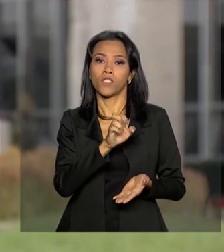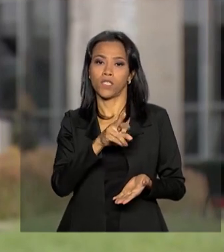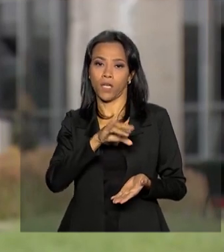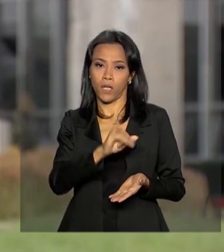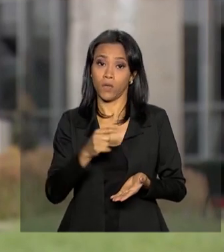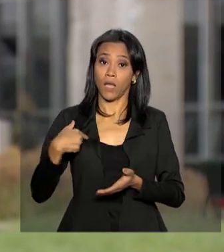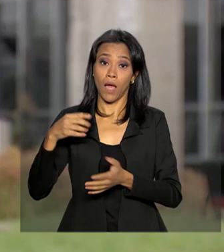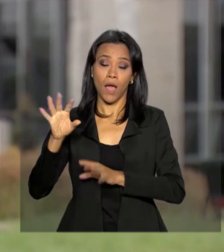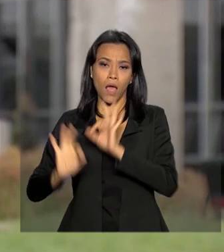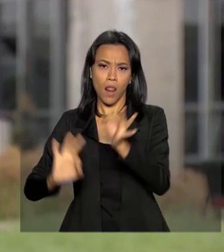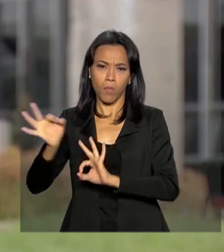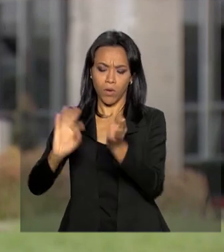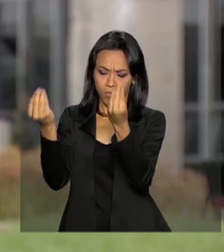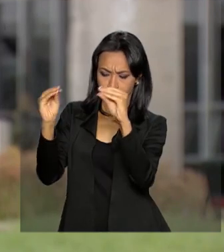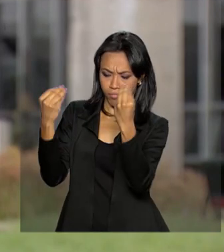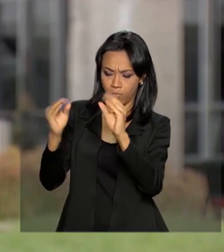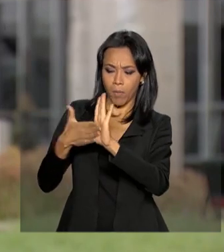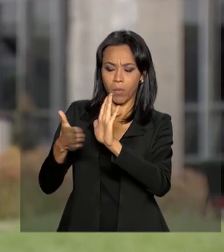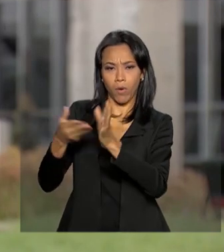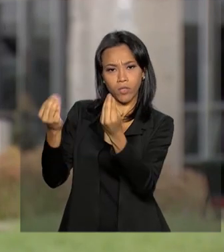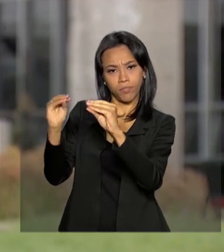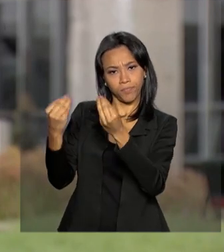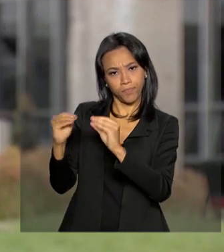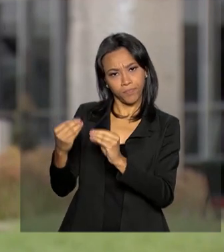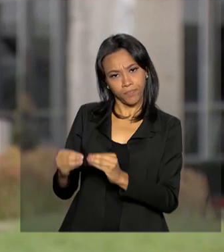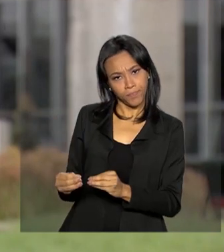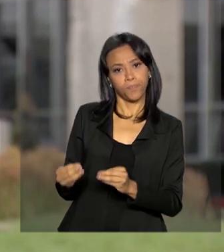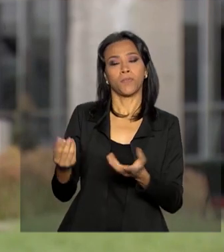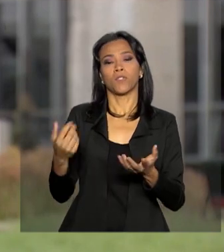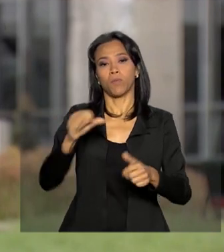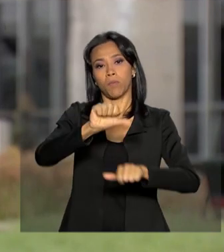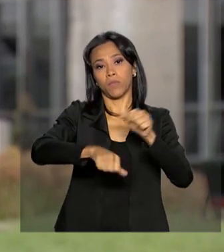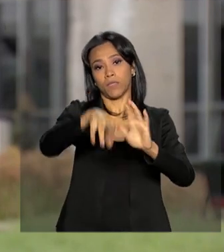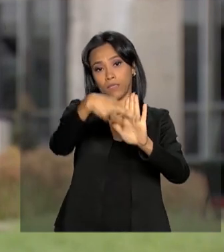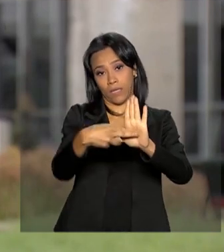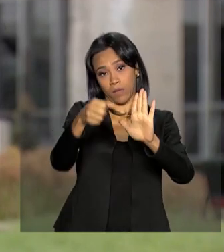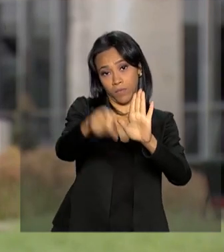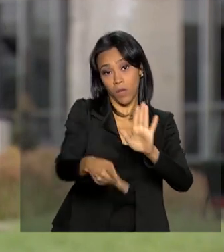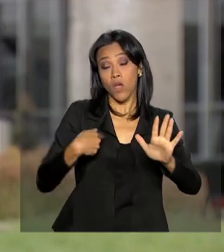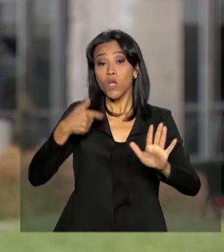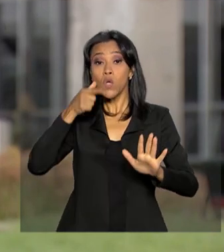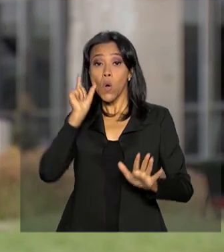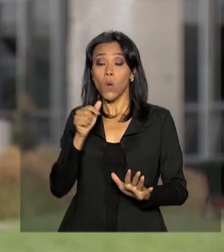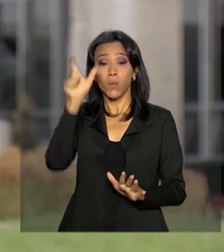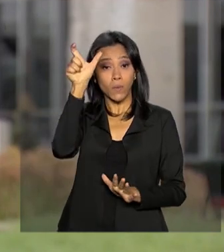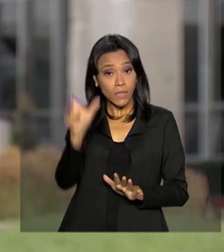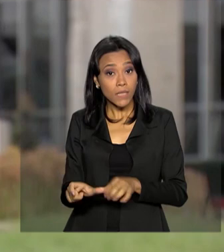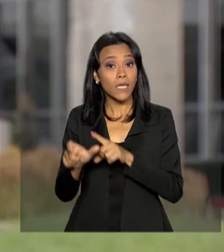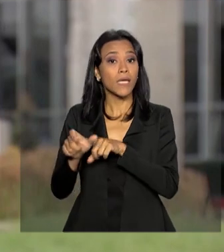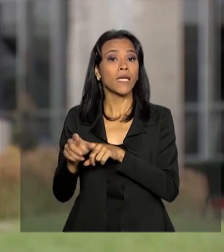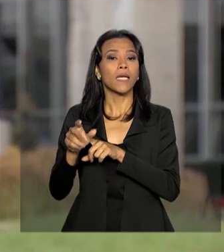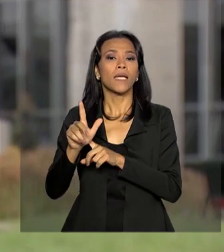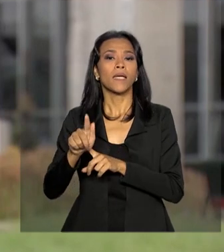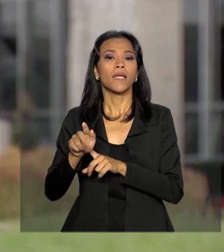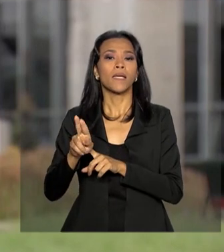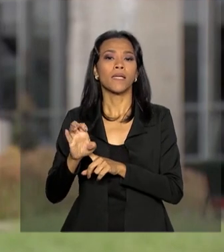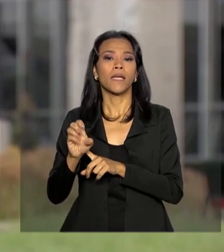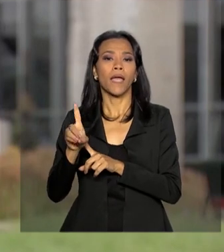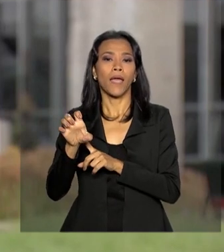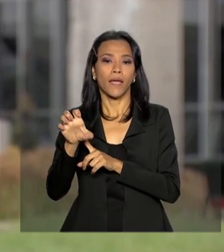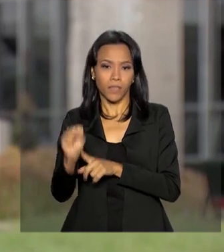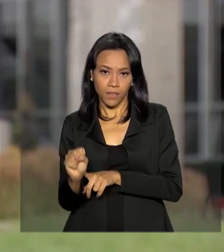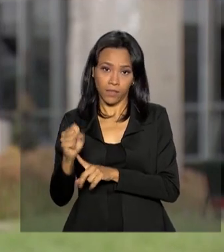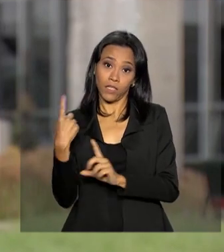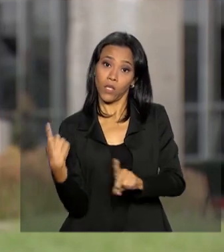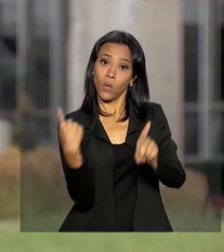de reforma da Previdência e ontem o ministro da Economia, Paulo Guedes, se encontrou com o presidente do Senado, Davi Alcolumbre.